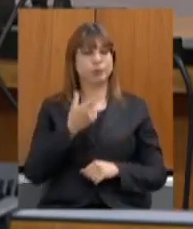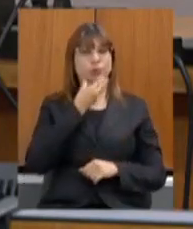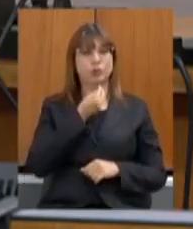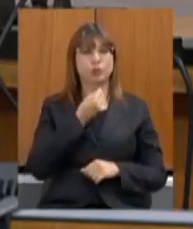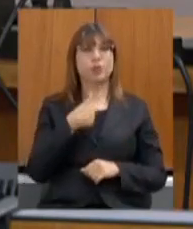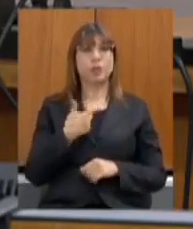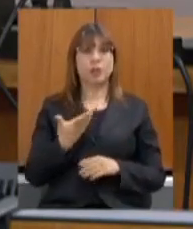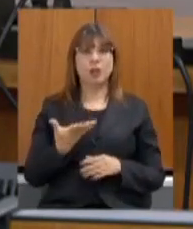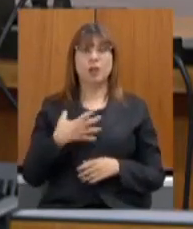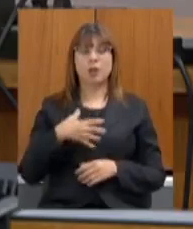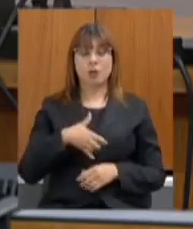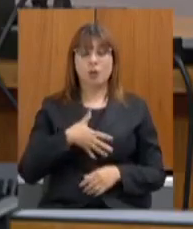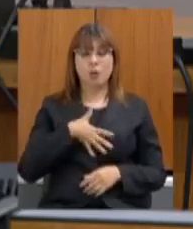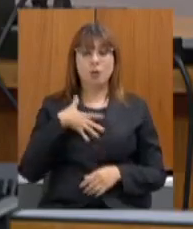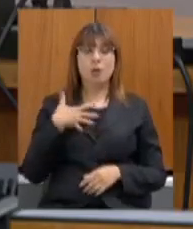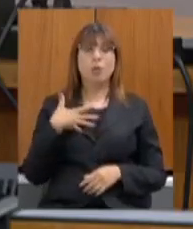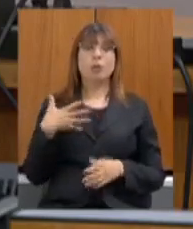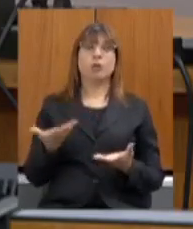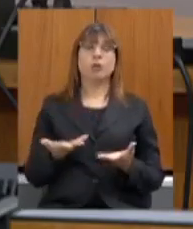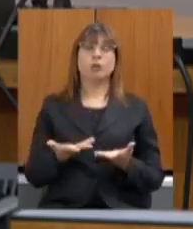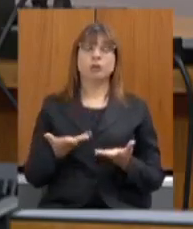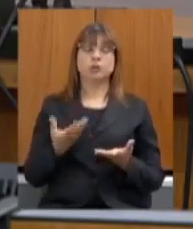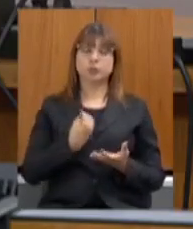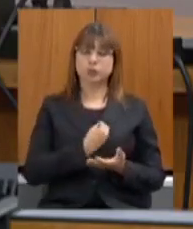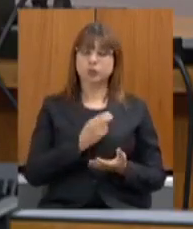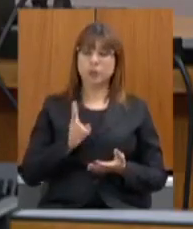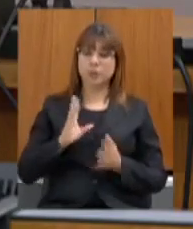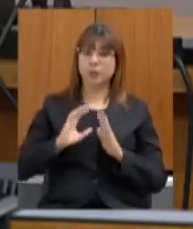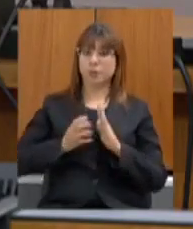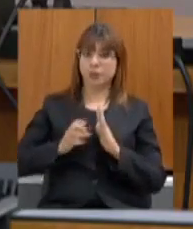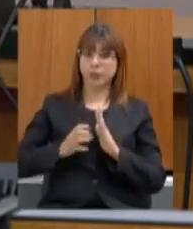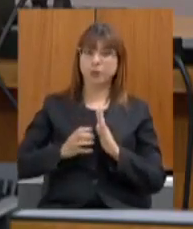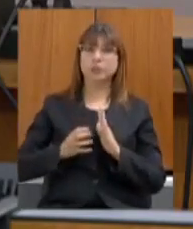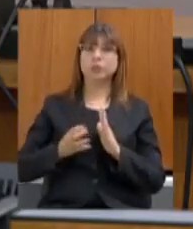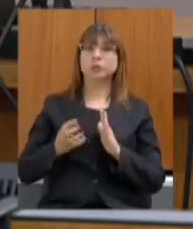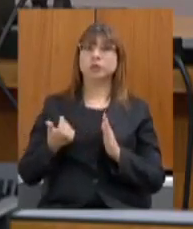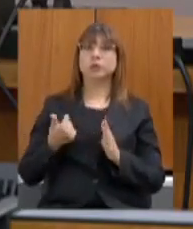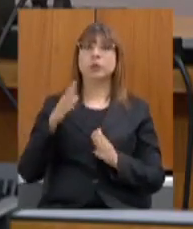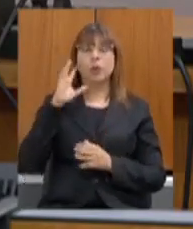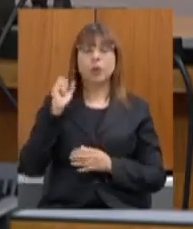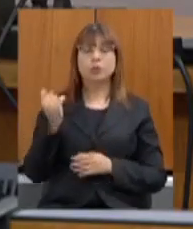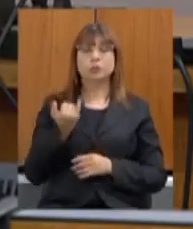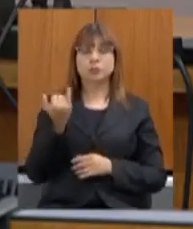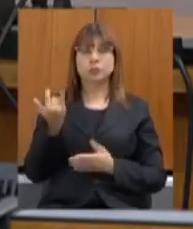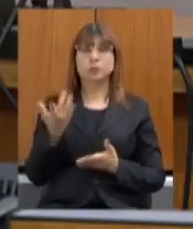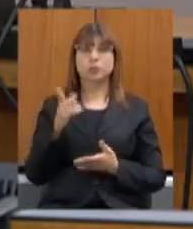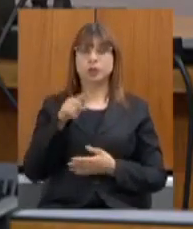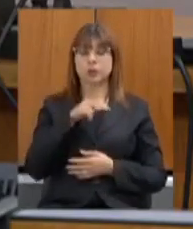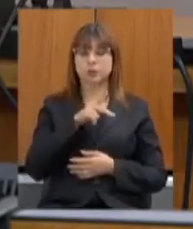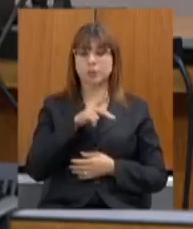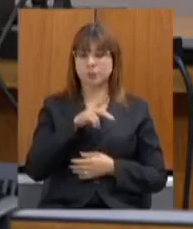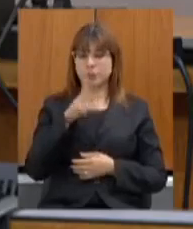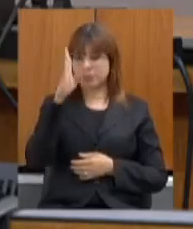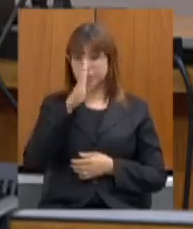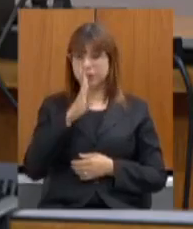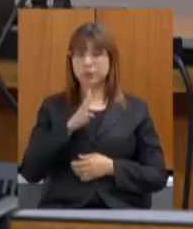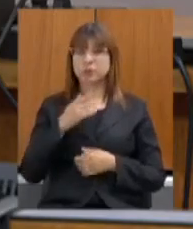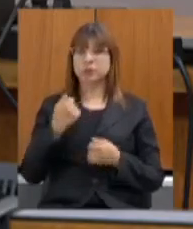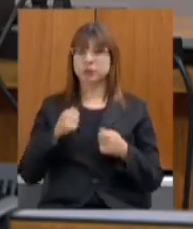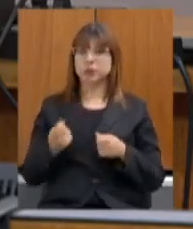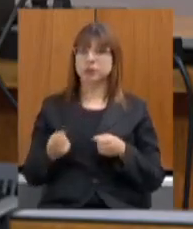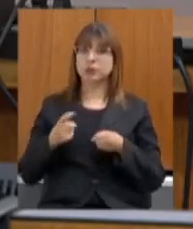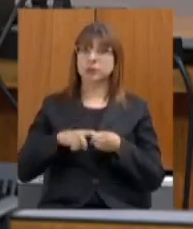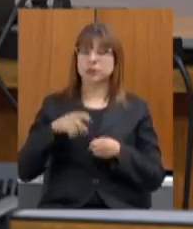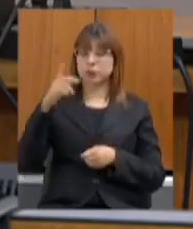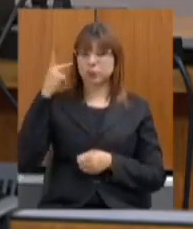Tenho orgulho de pertencer ao mesmo partido político dela e acho fundamental que, em algum momento, o Brasil resgate a história,